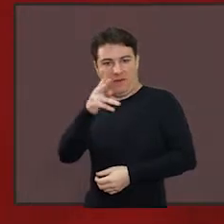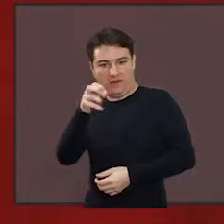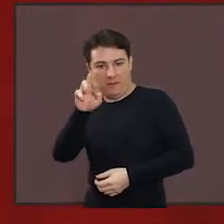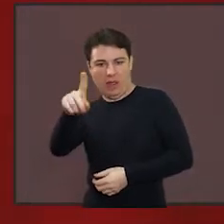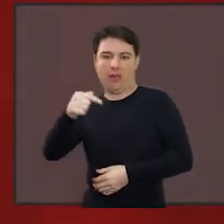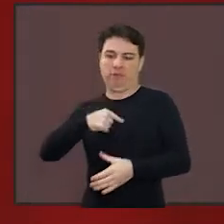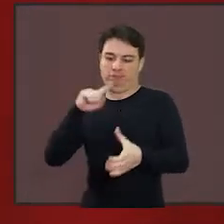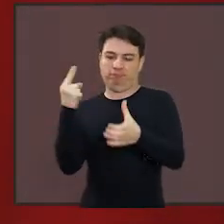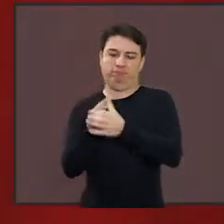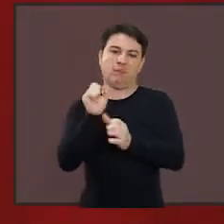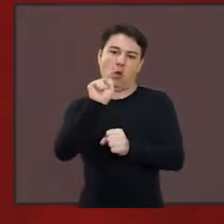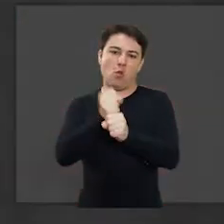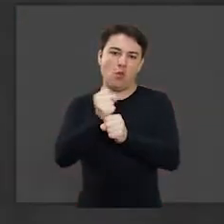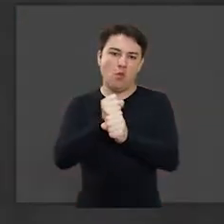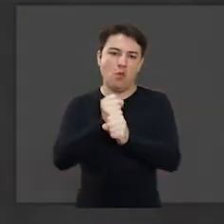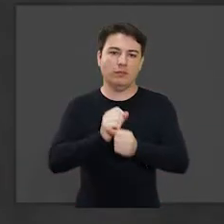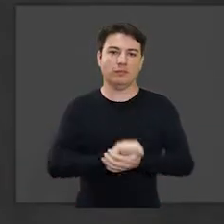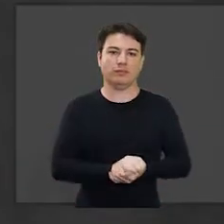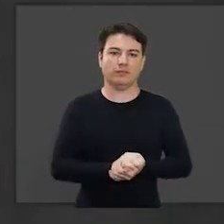8 anos no grupo Arte de Viver.